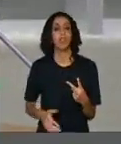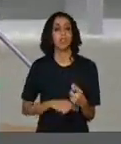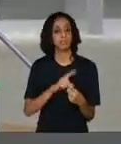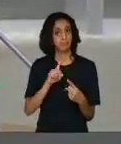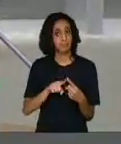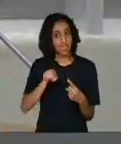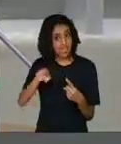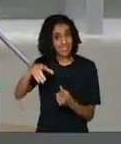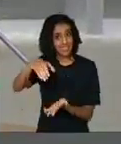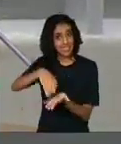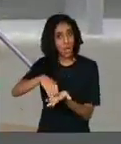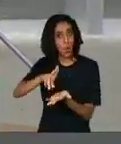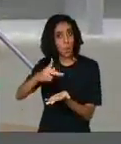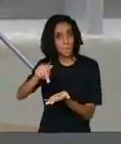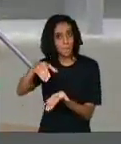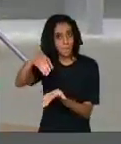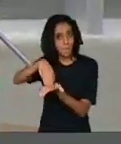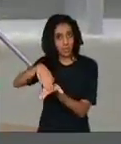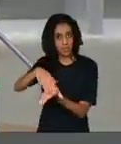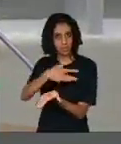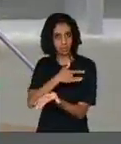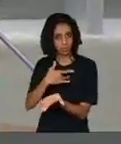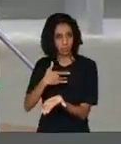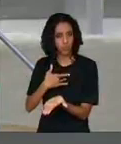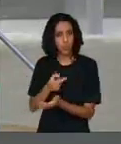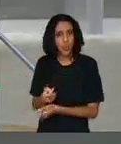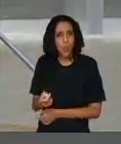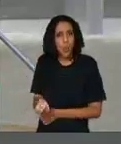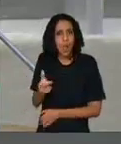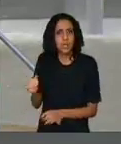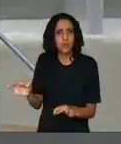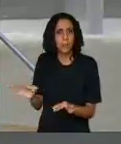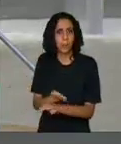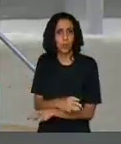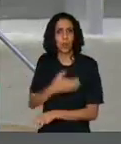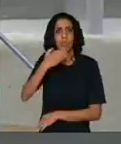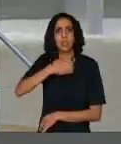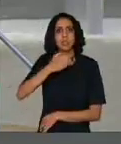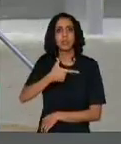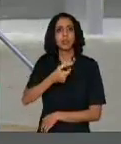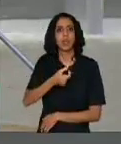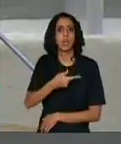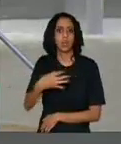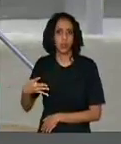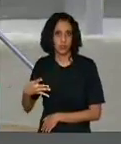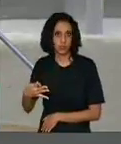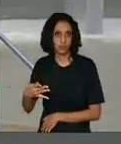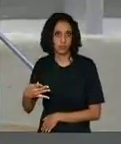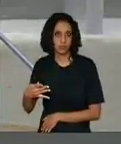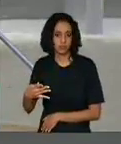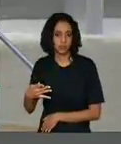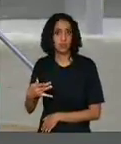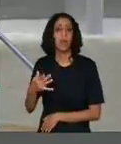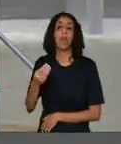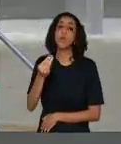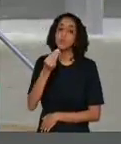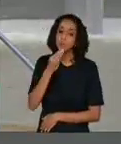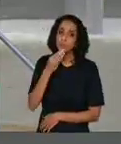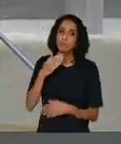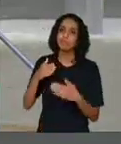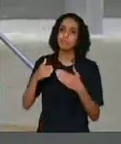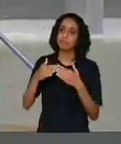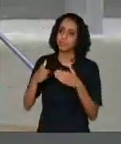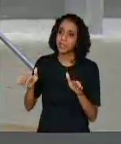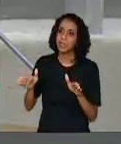esta UPA estava quase terminada em dezembro de 2014 e deveria ter sido